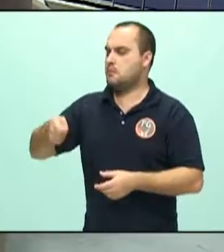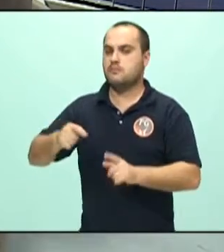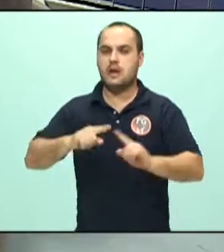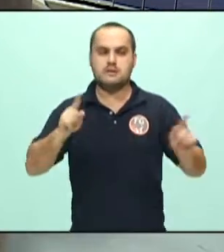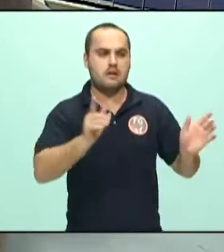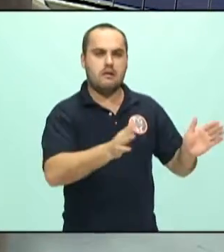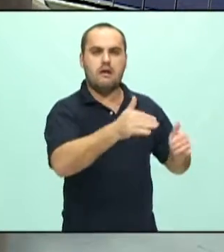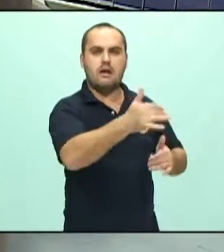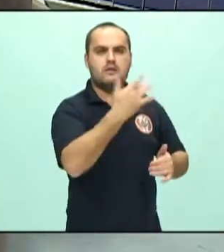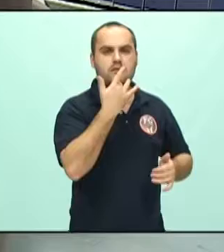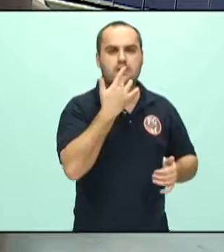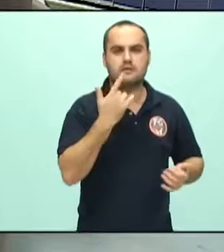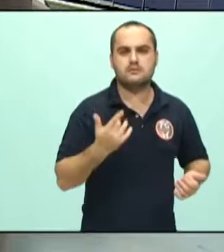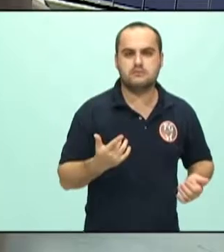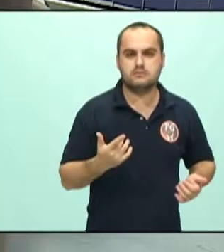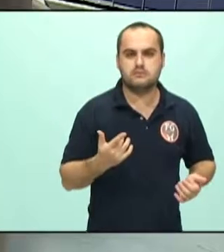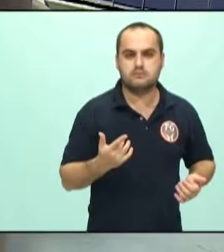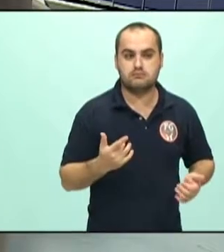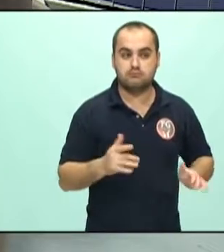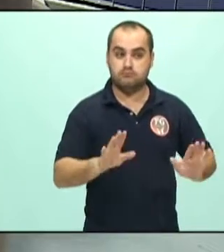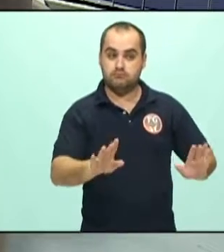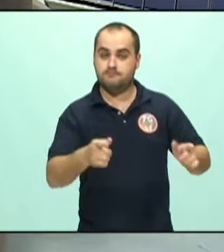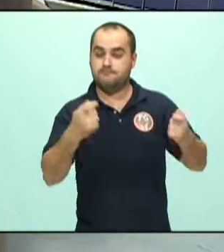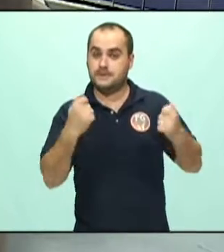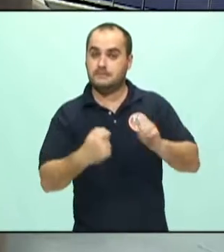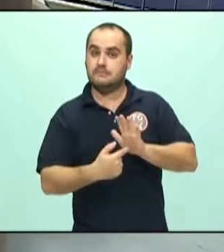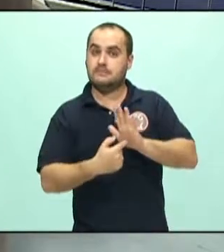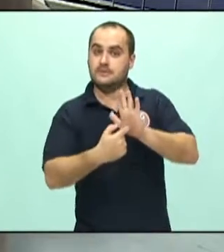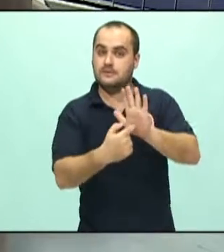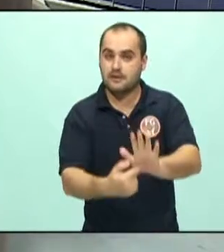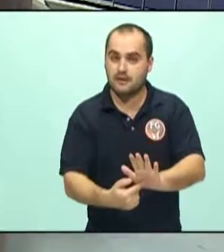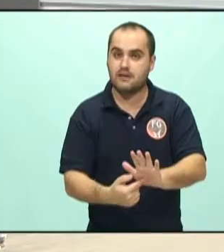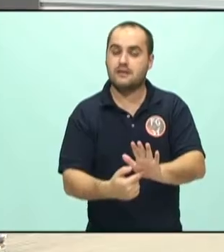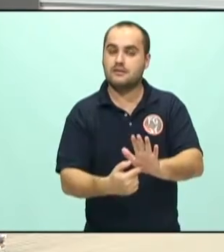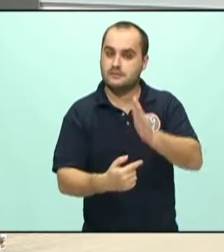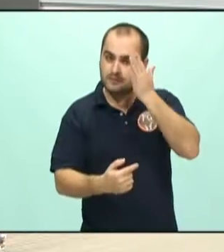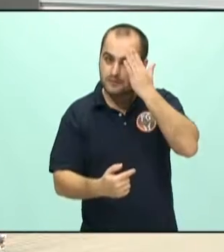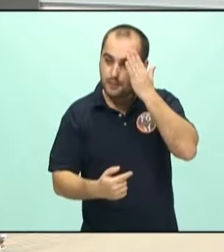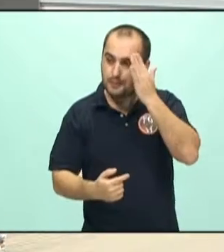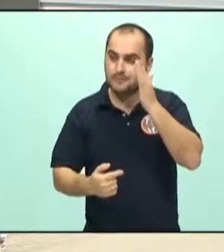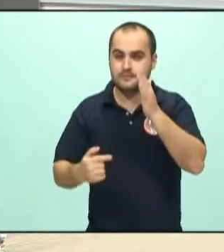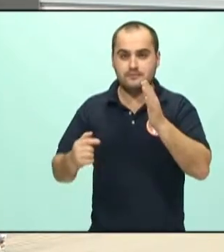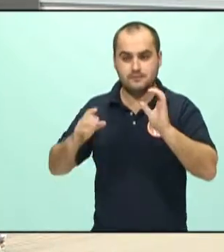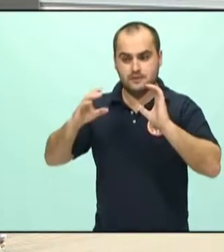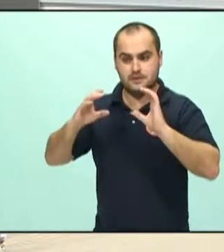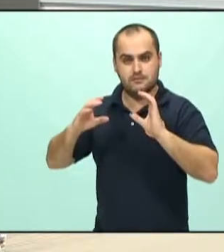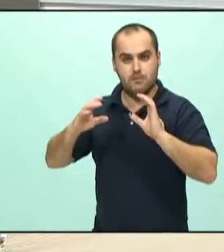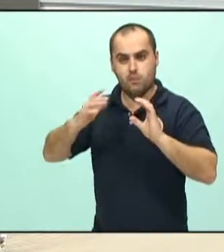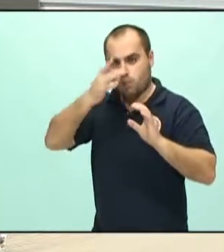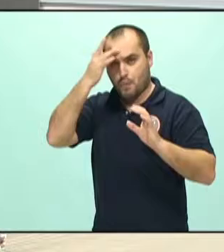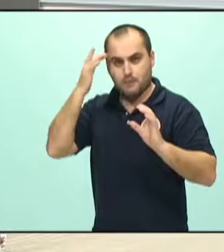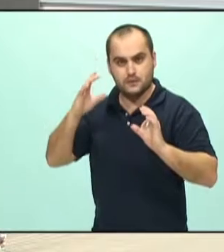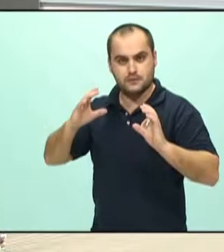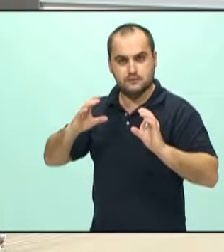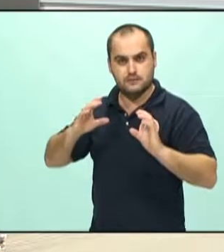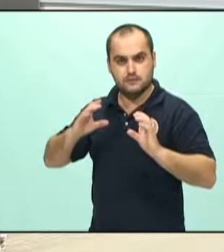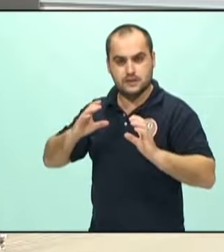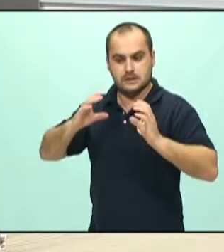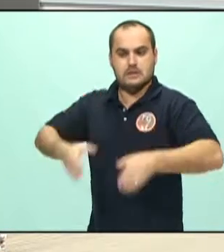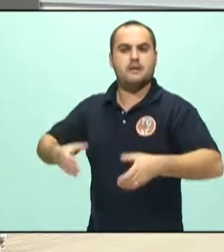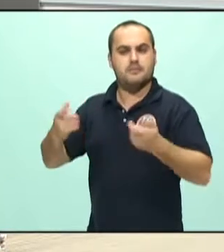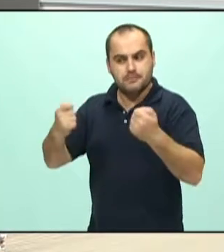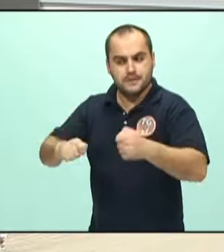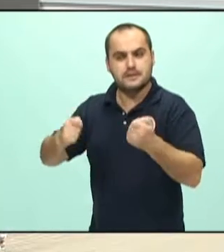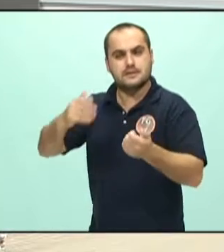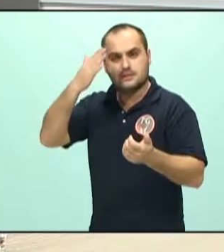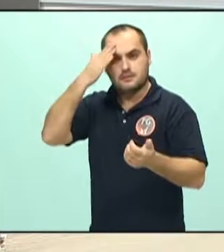na verdade a gente possa mostrar isso precisa confrontar o cidadão o indivíduo com essas questões de mudança de comportamento